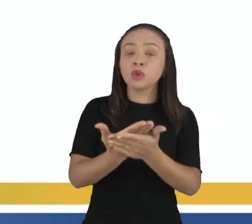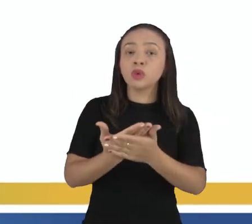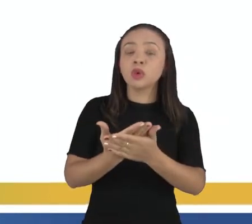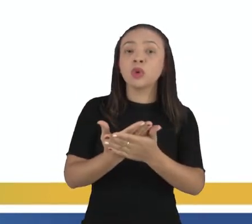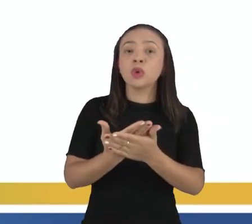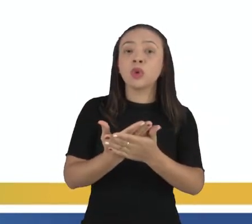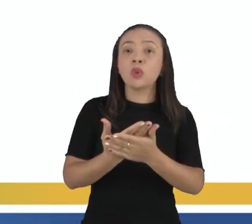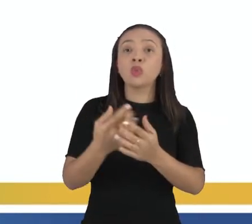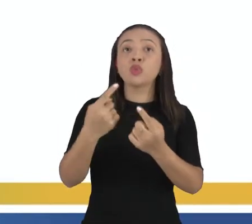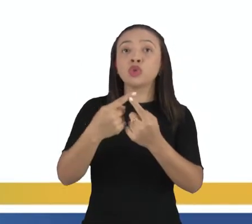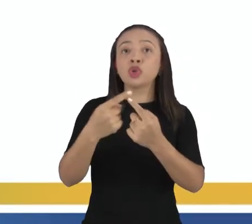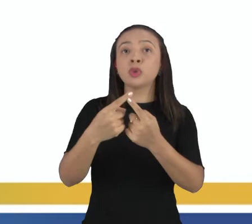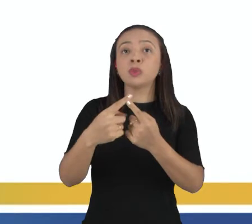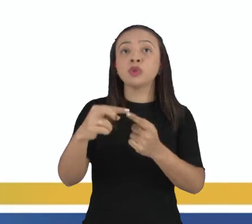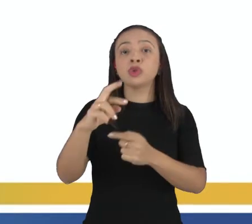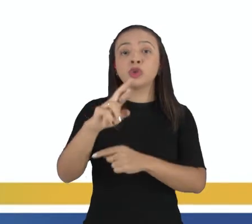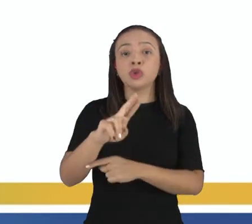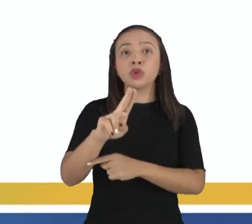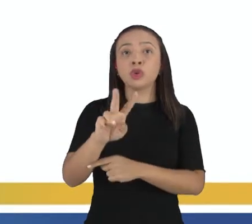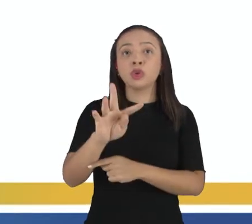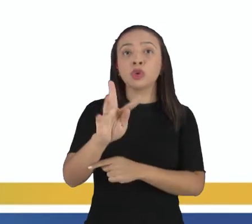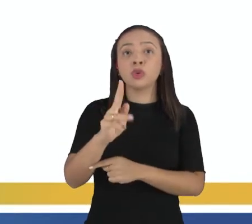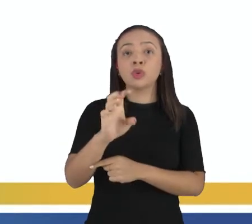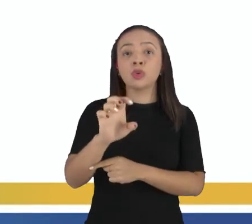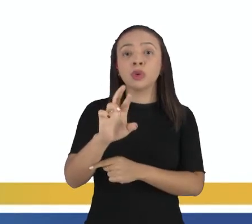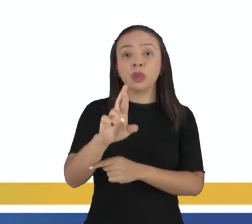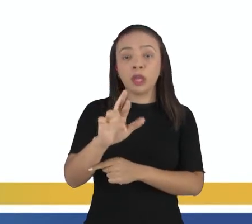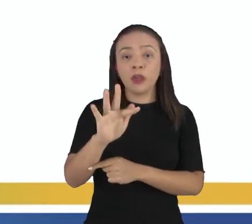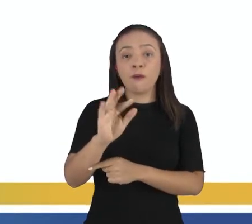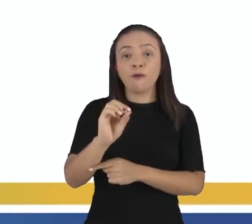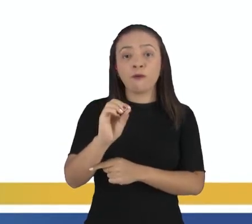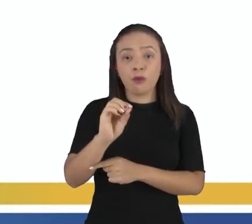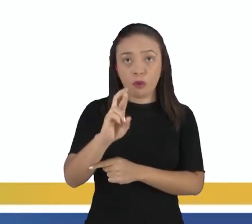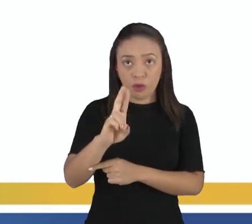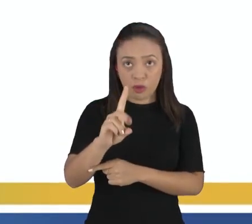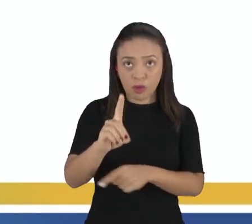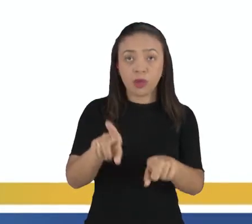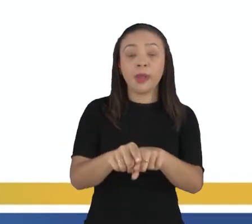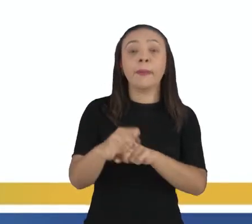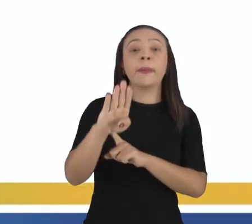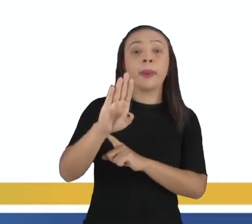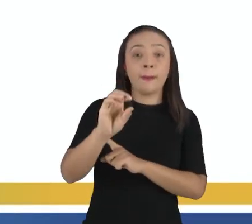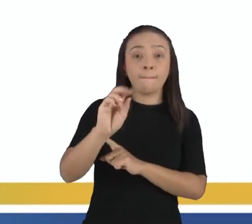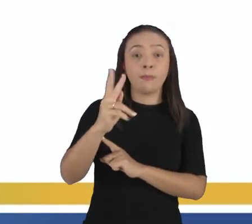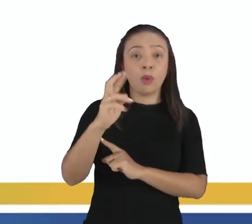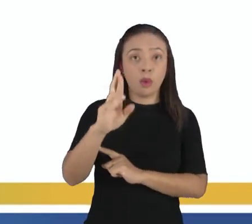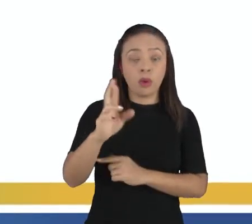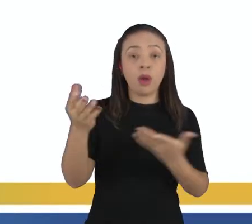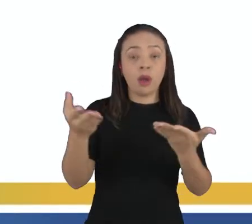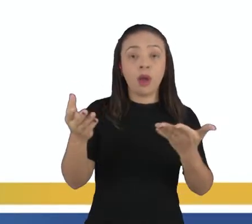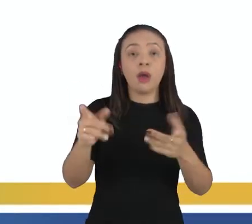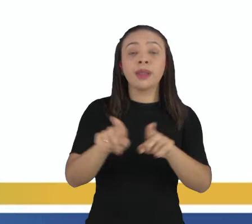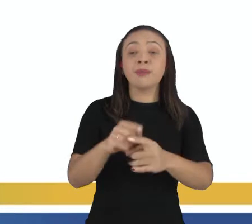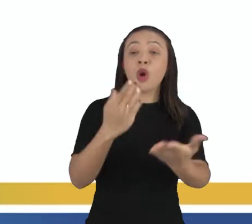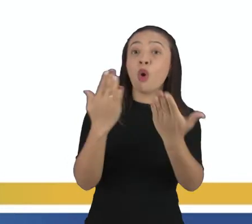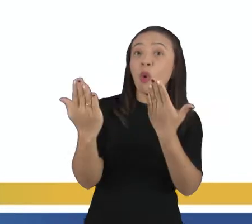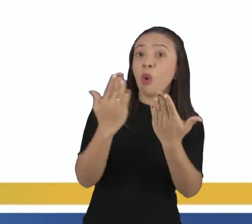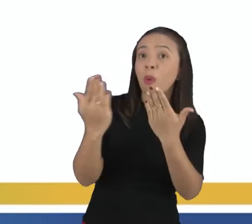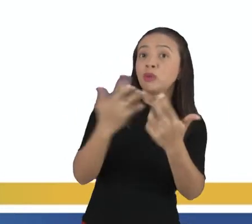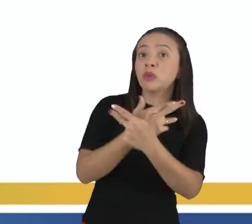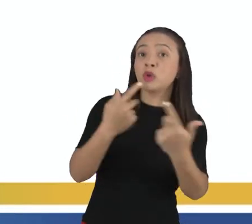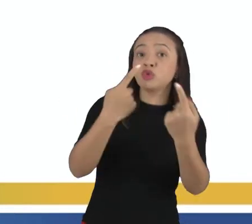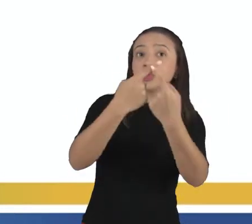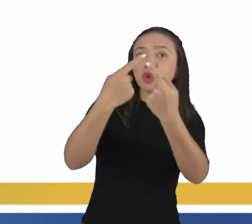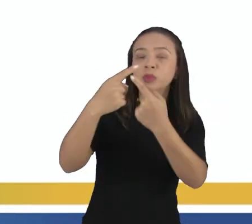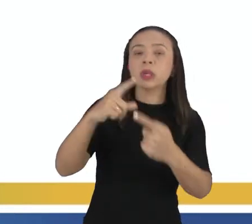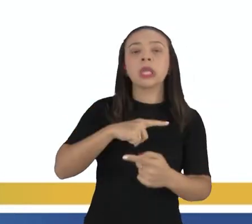por Rutherford e Bohr. Nós vamos identificar e comparar os diferentes modelos explicativos da constituição da matéria ao longo